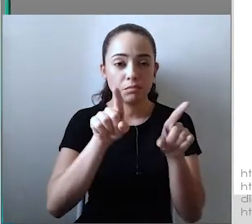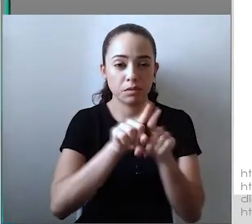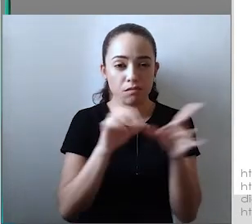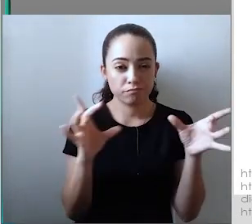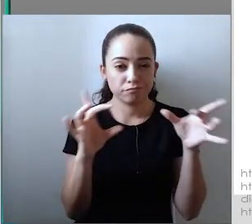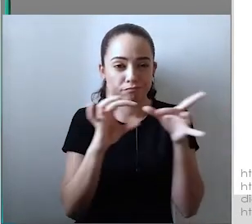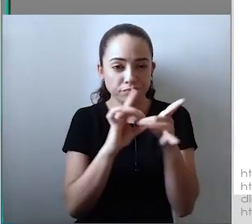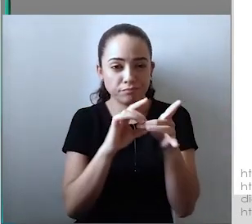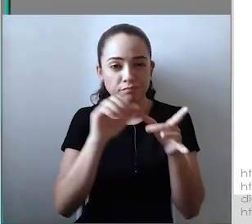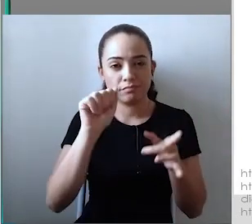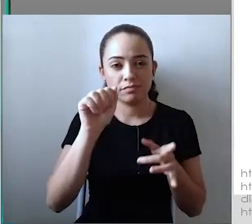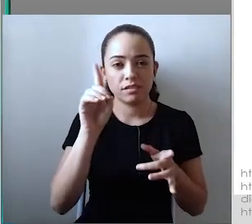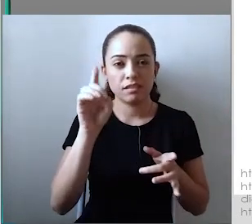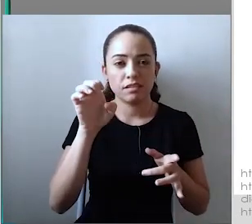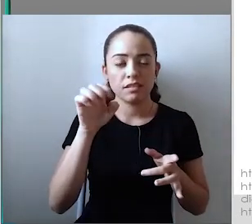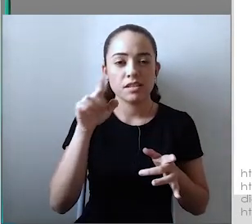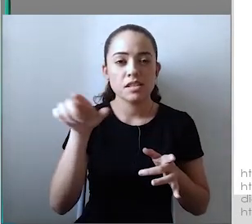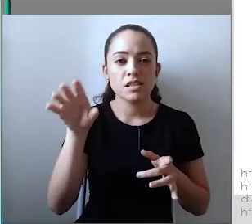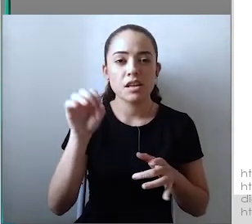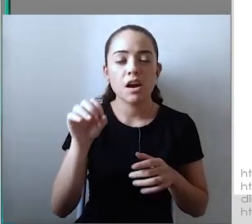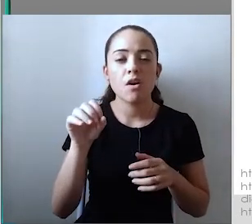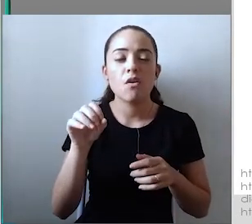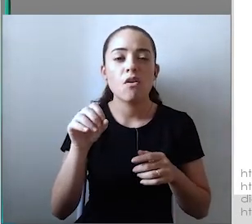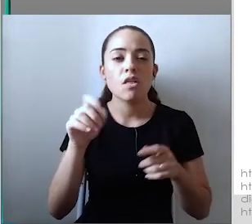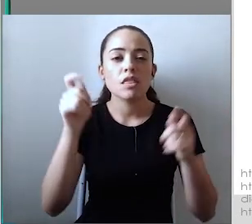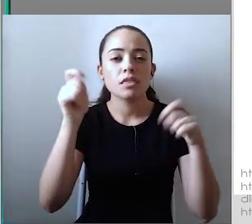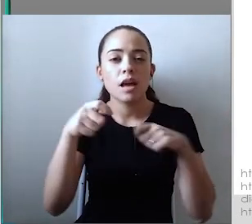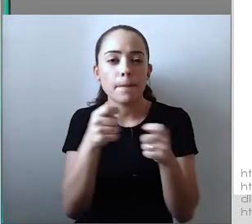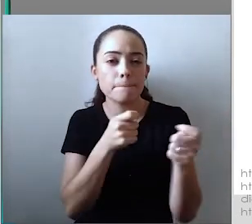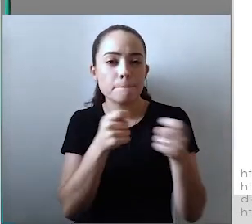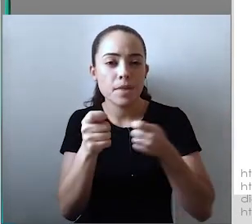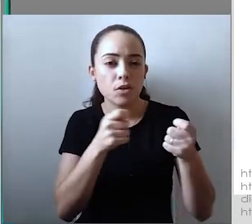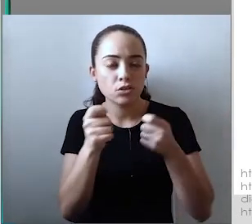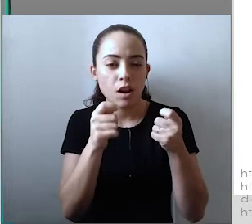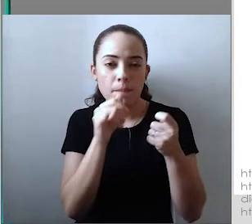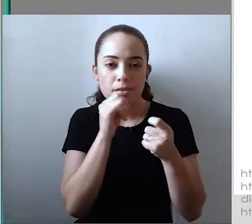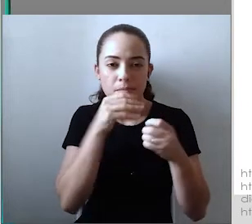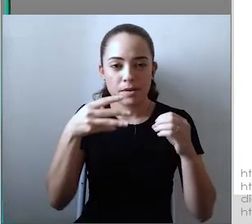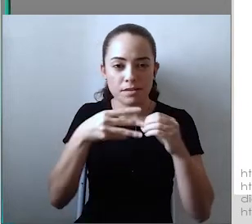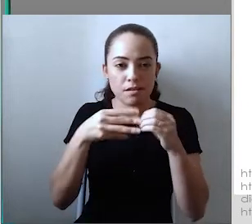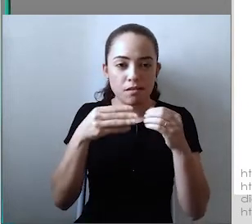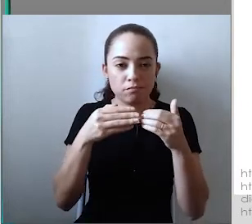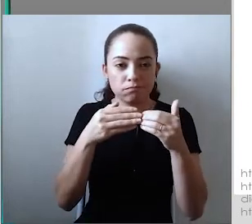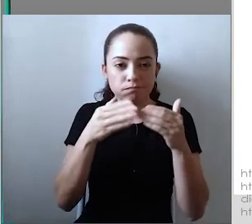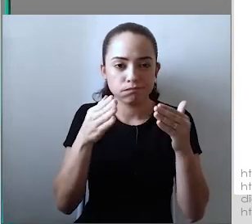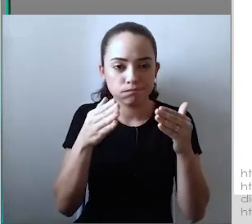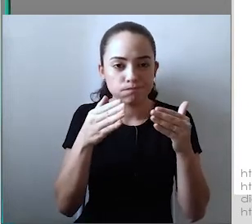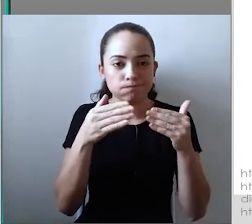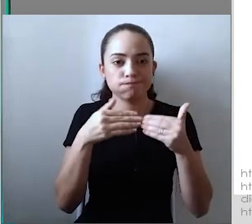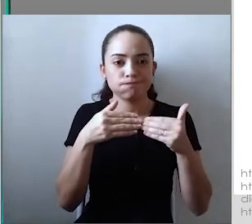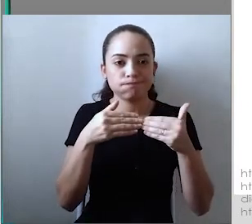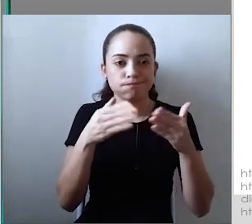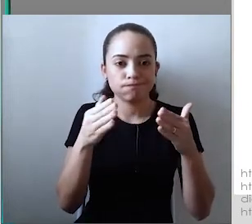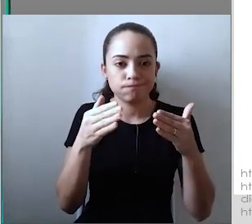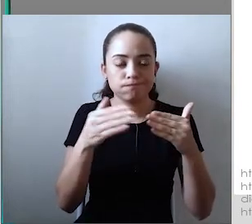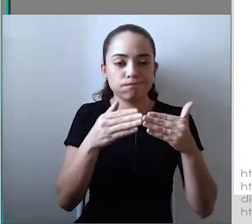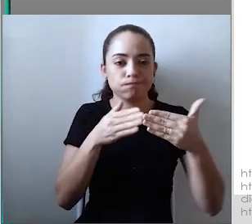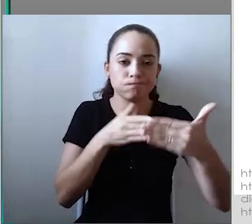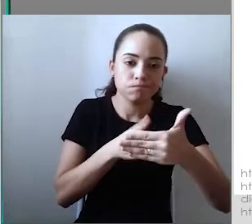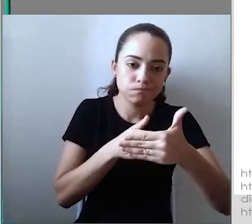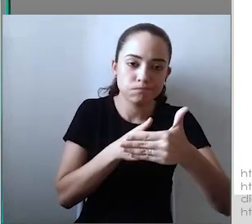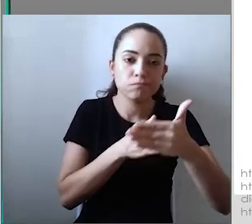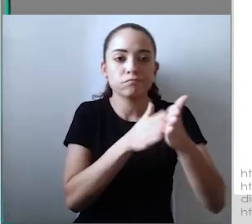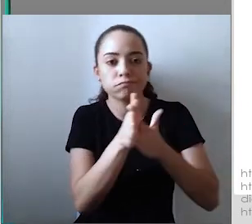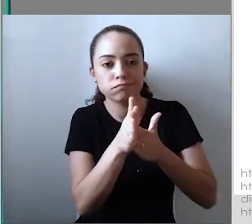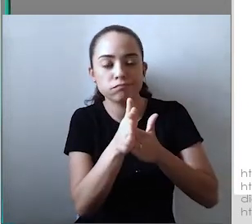As junções de adesão controlam a permeabilidade celular por meio de mecanismos de abertura e de fechamento, e também atua nos